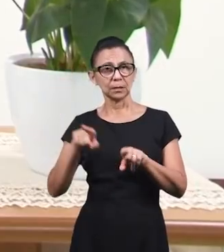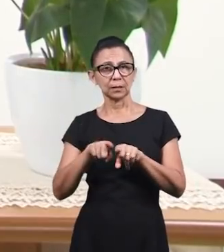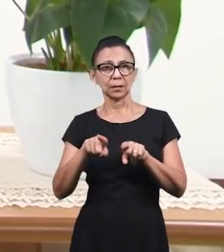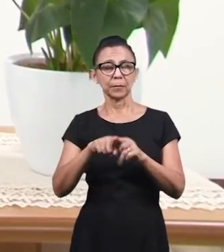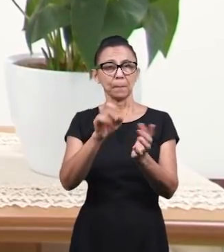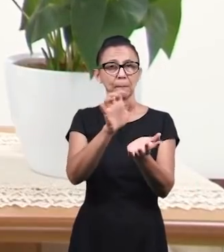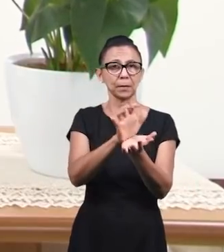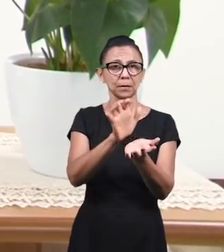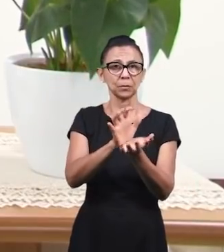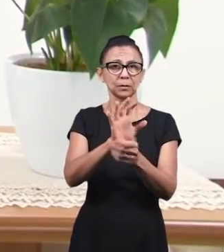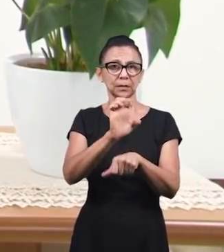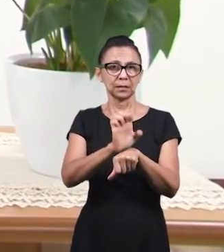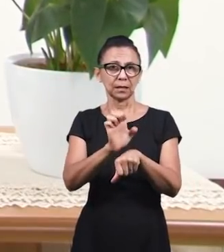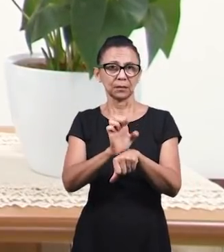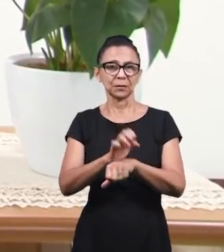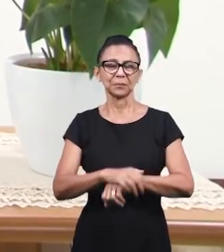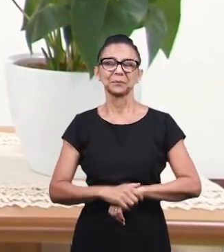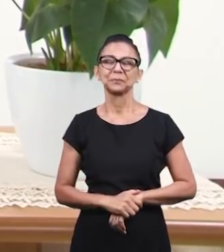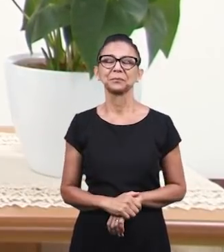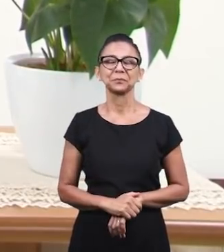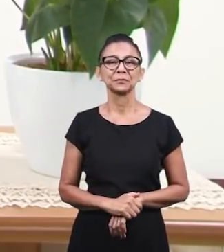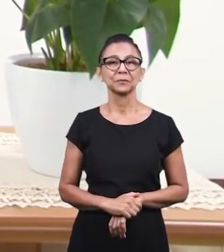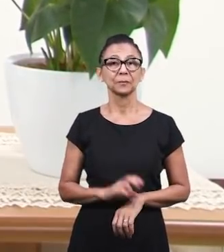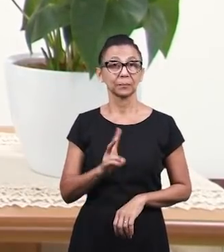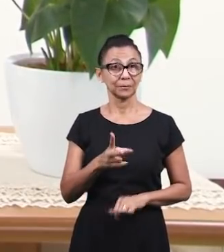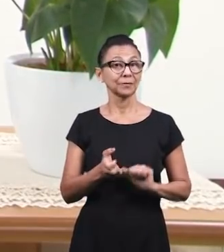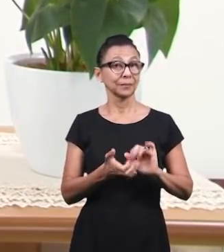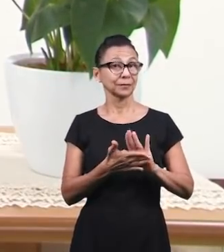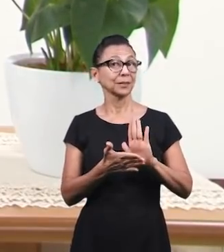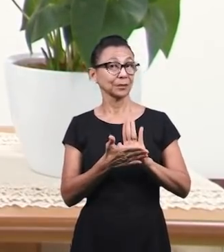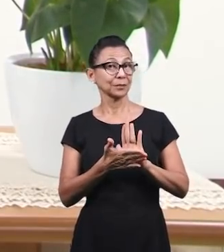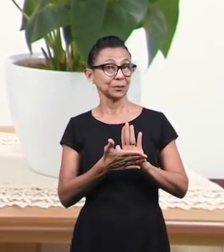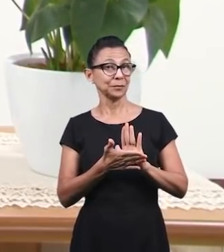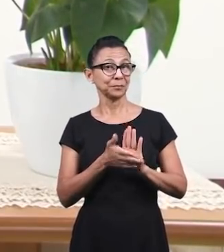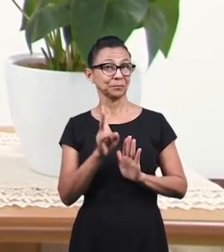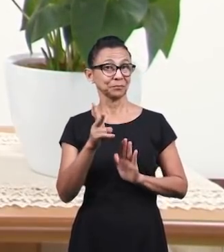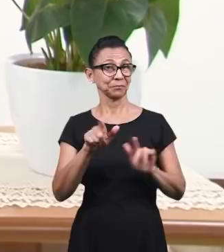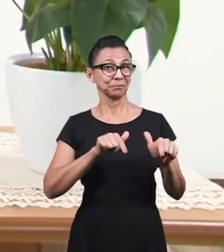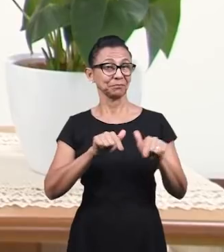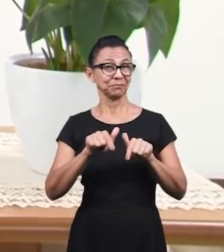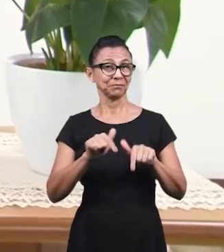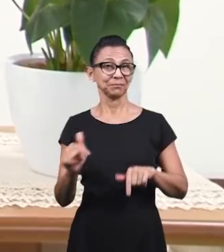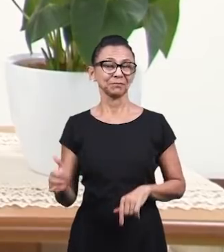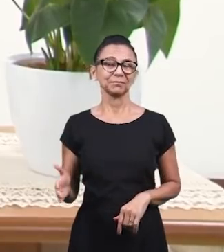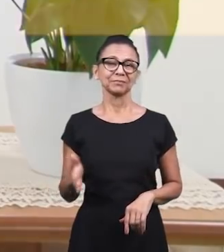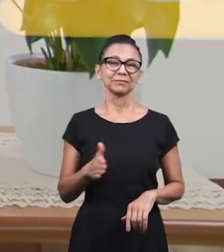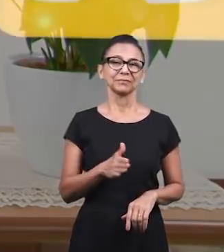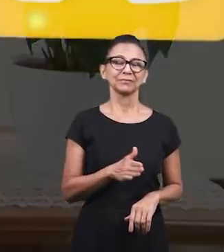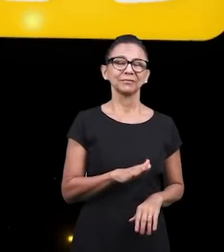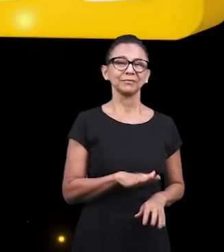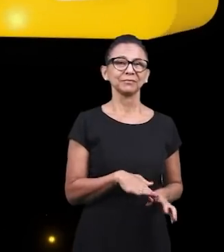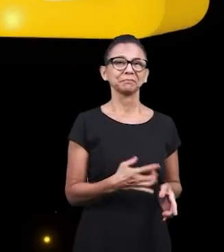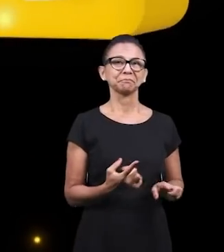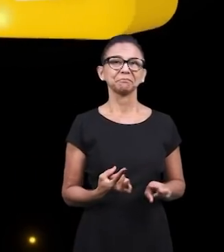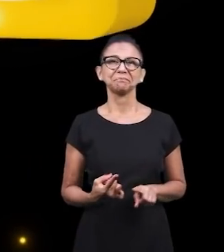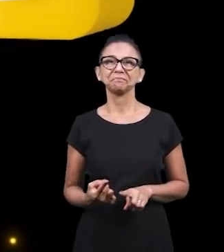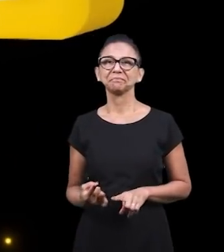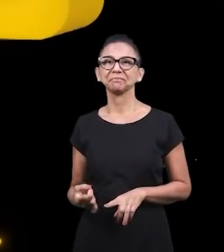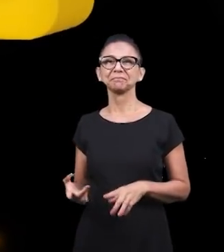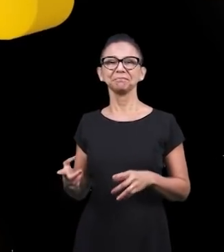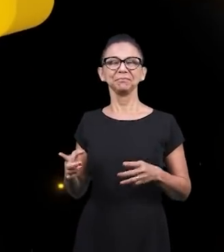de Pernambuco. Vamos agora louvar ao Senhor com mais um hino para darmos sequência ao nosso trabalho.